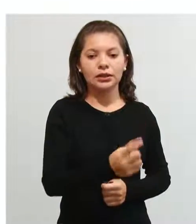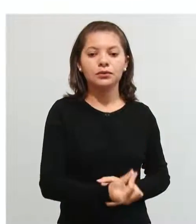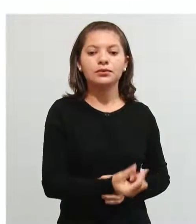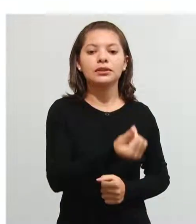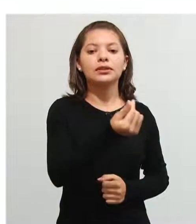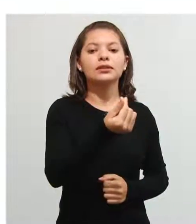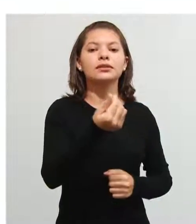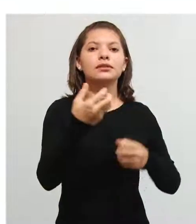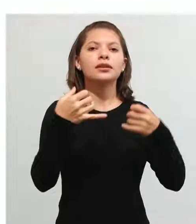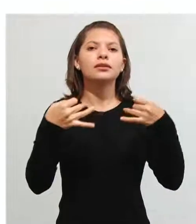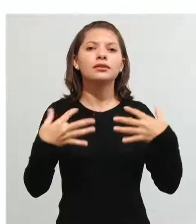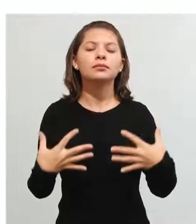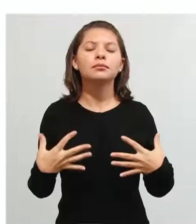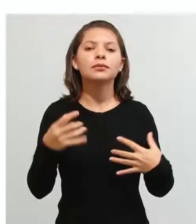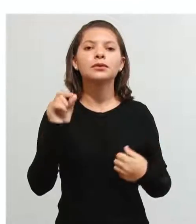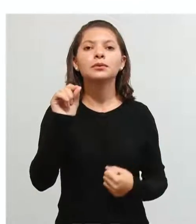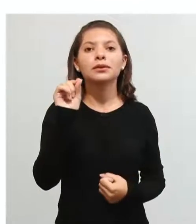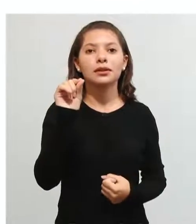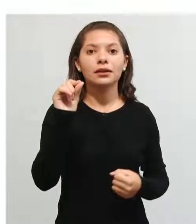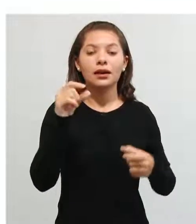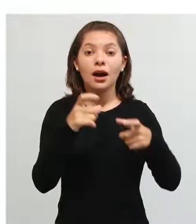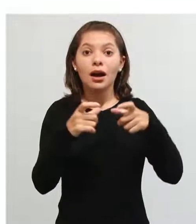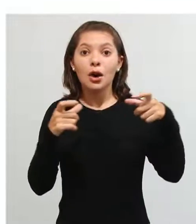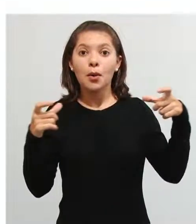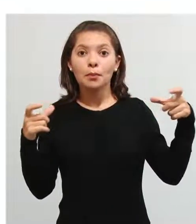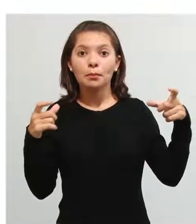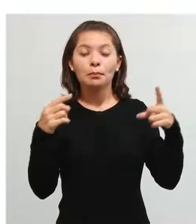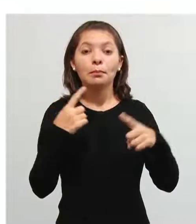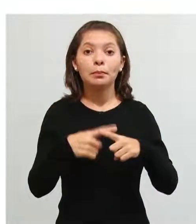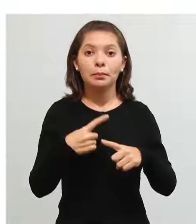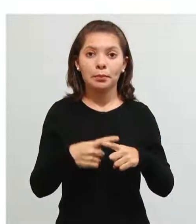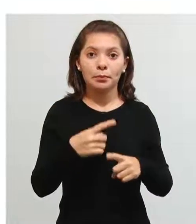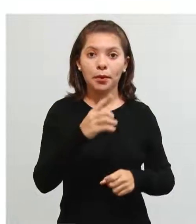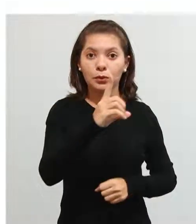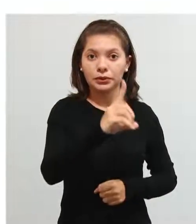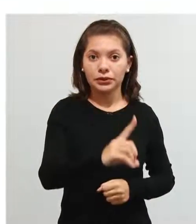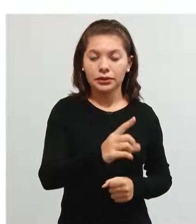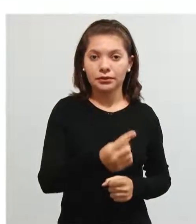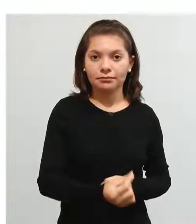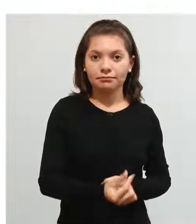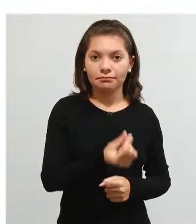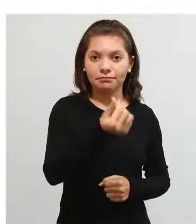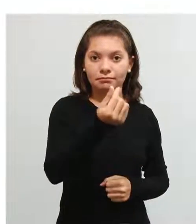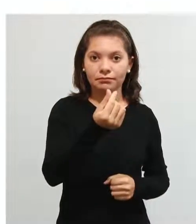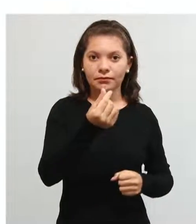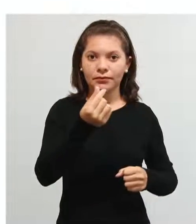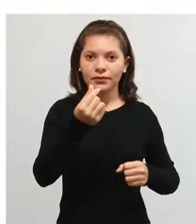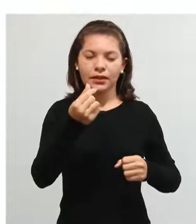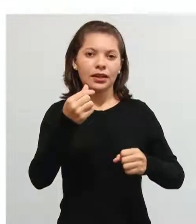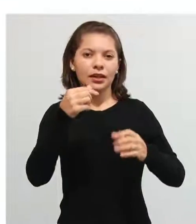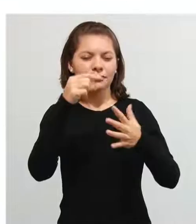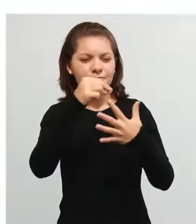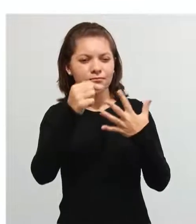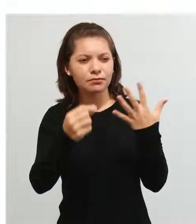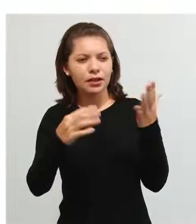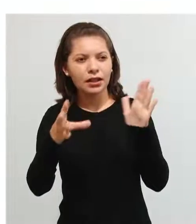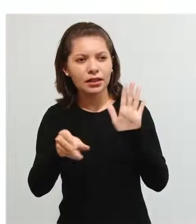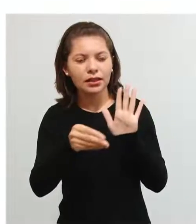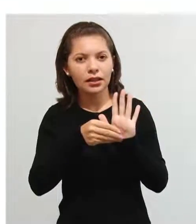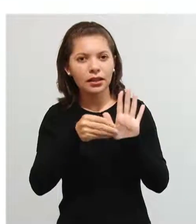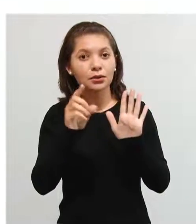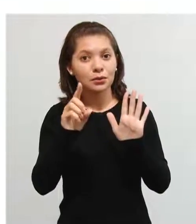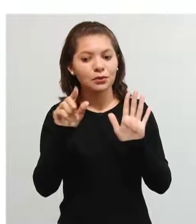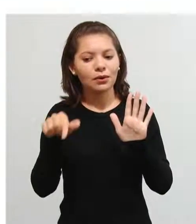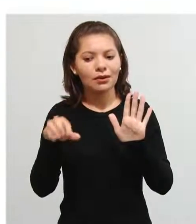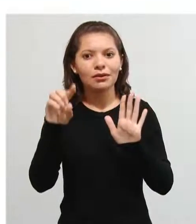estamos falando em algo mais amplo. Por quê? O direito financeiro, ele engloba, inclusive, o direito